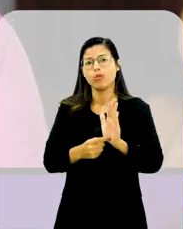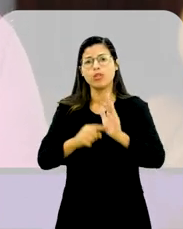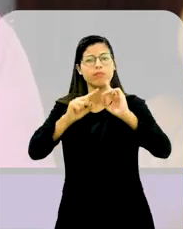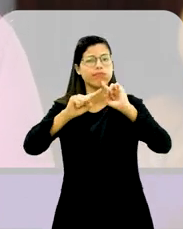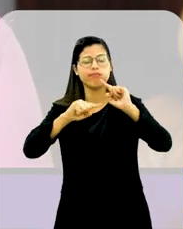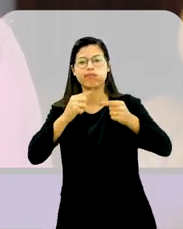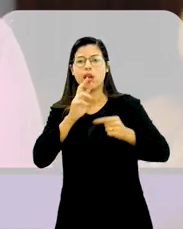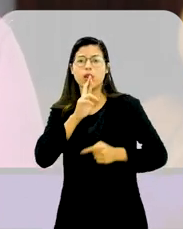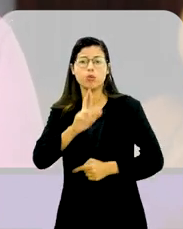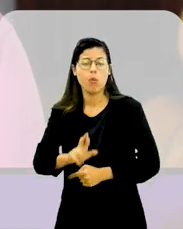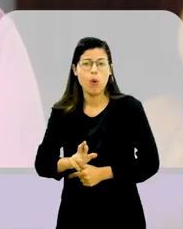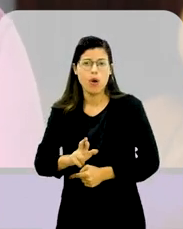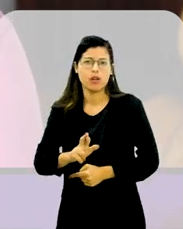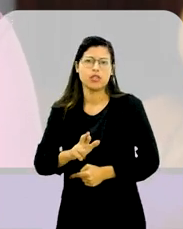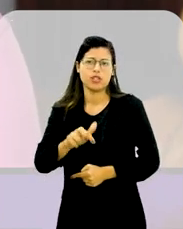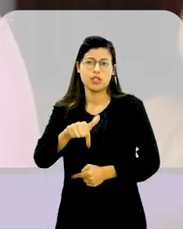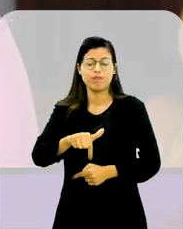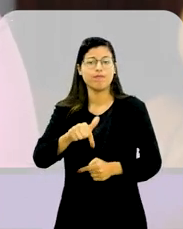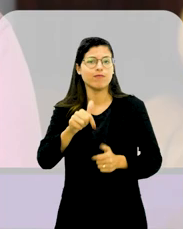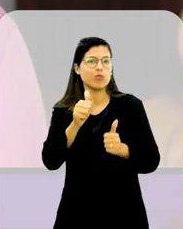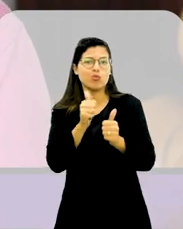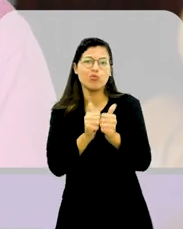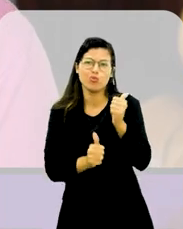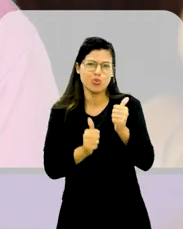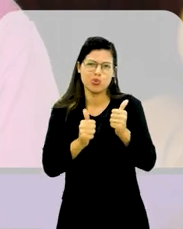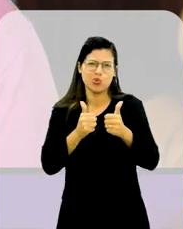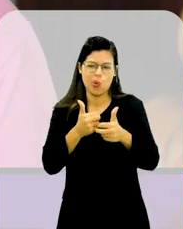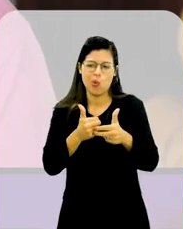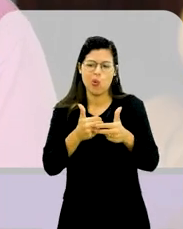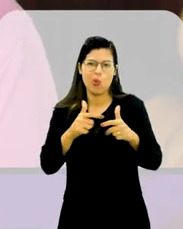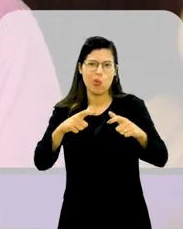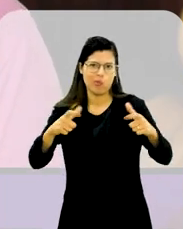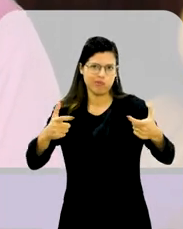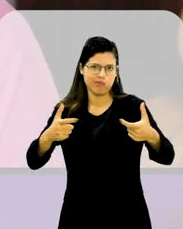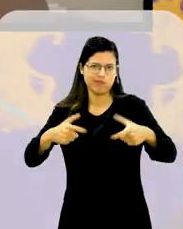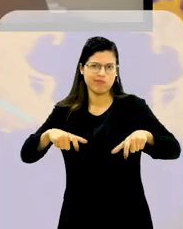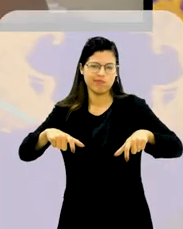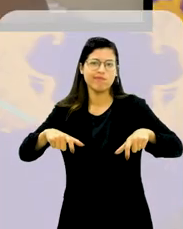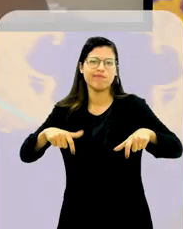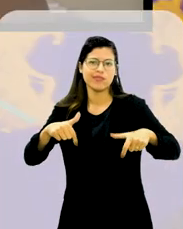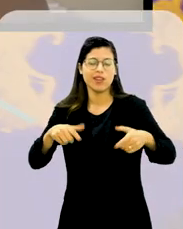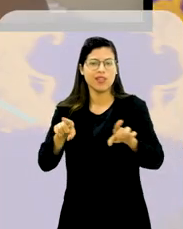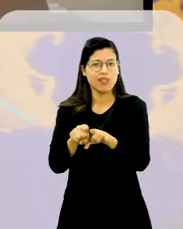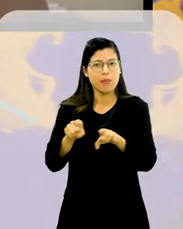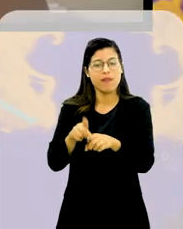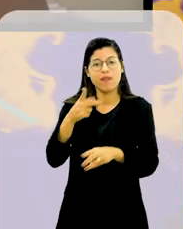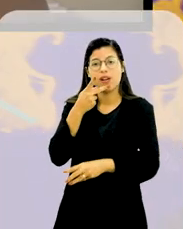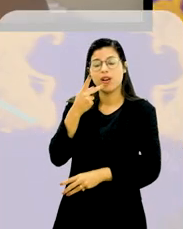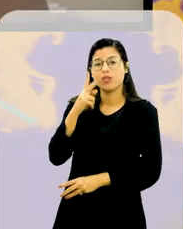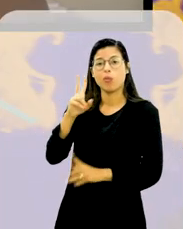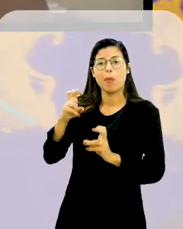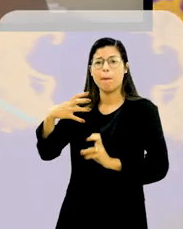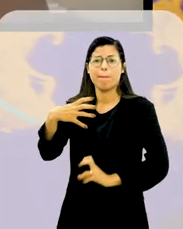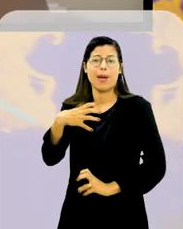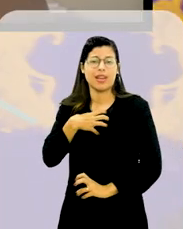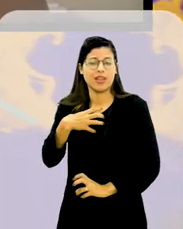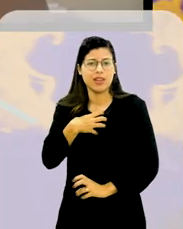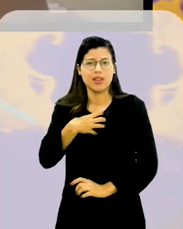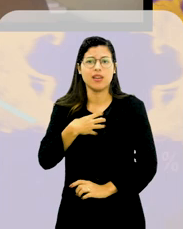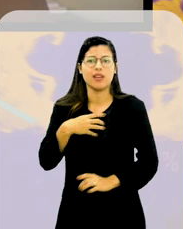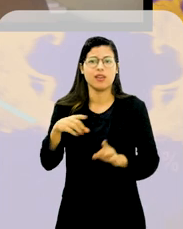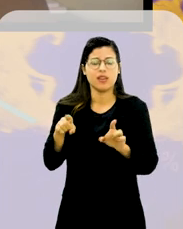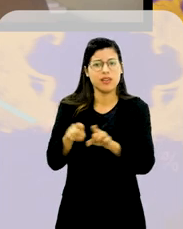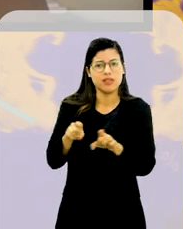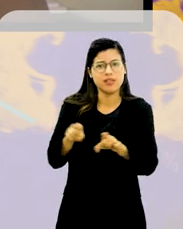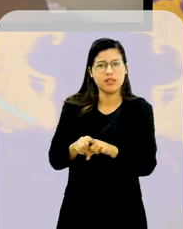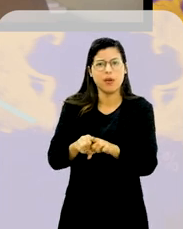dando resultado dentro das quatro linhas assim como a gente pode dizer do Bahia assim como a